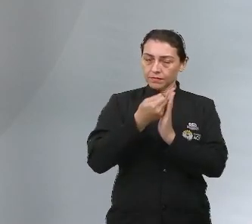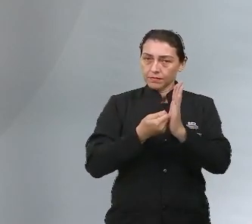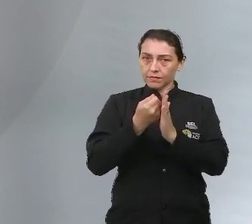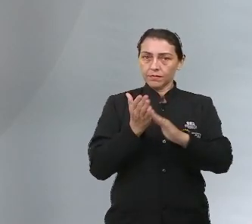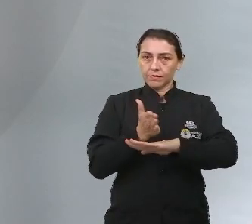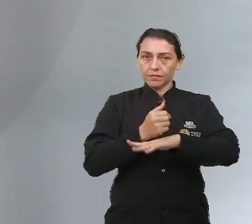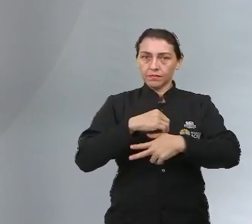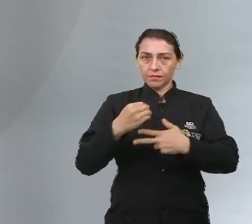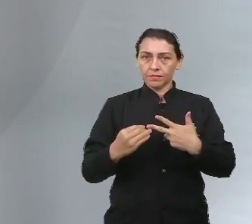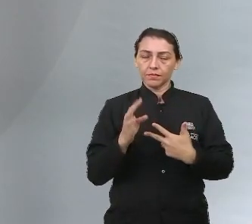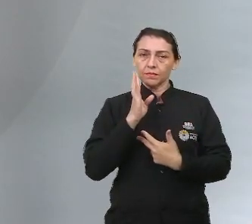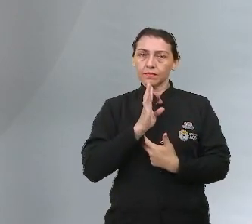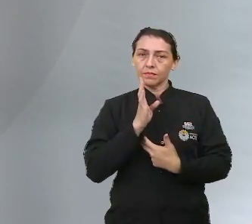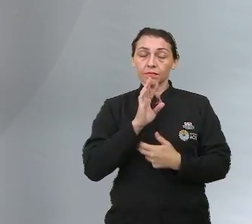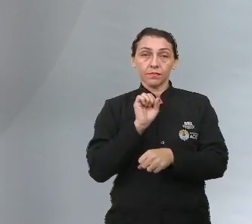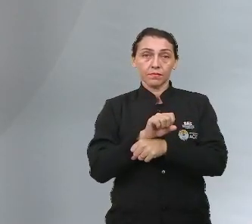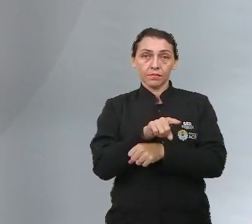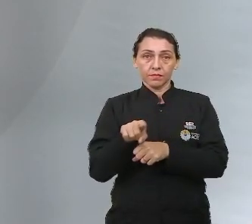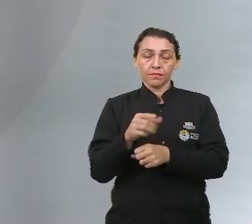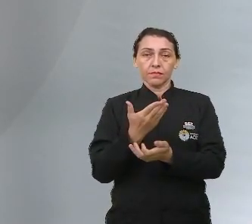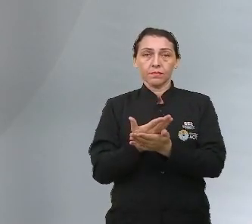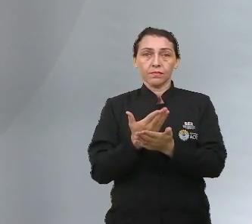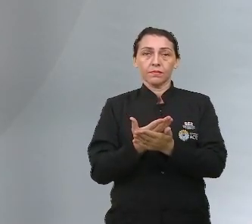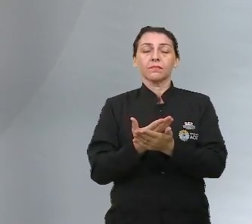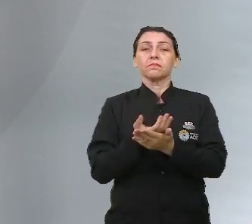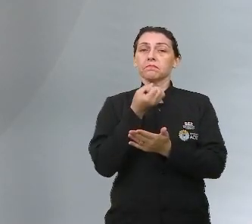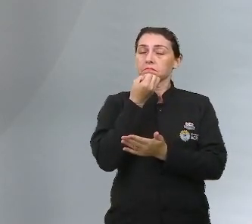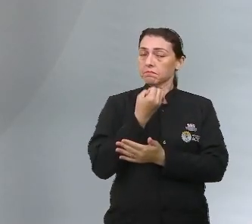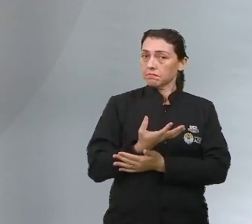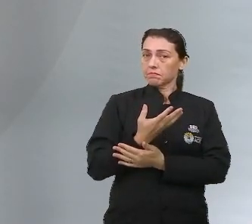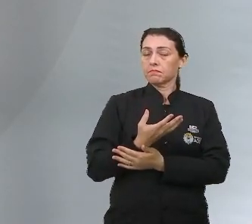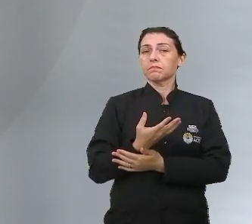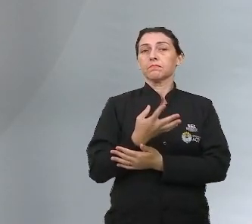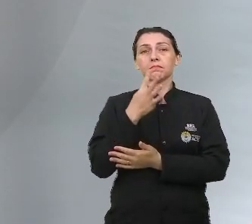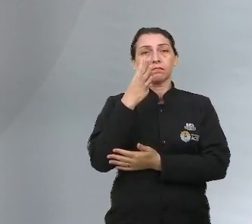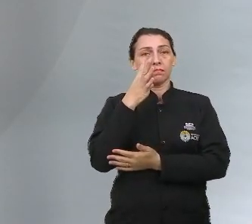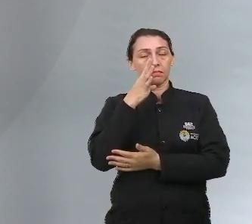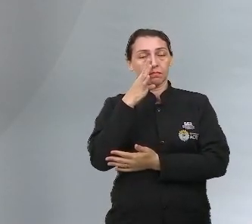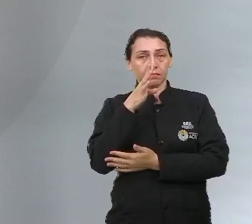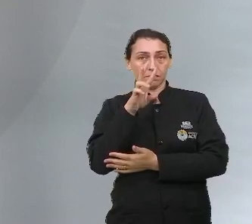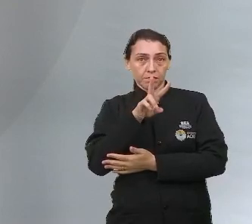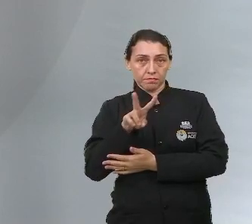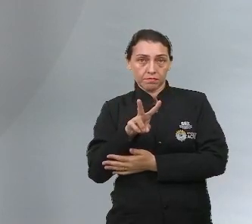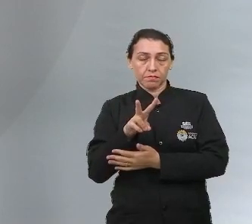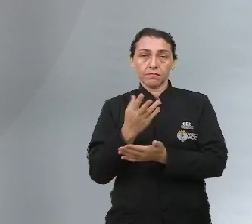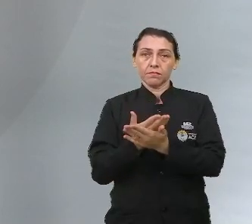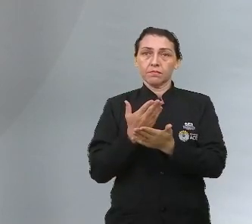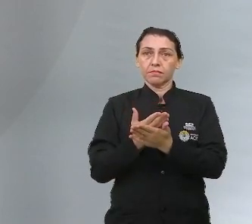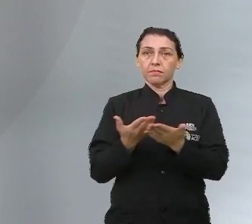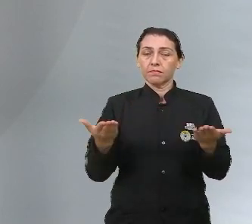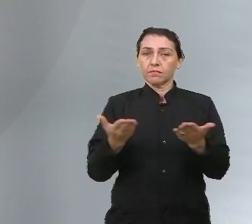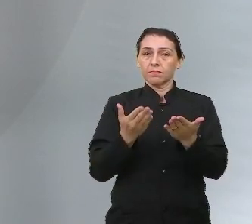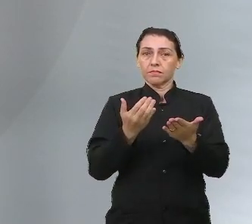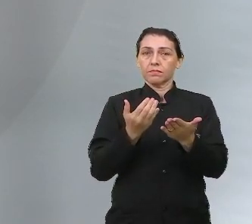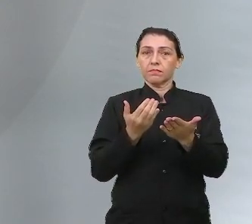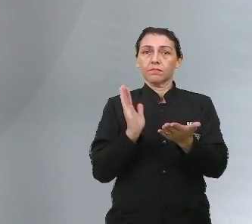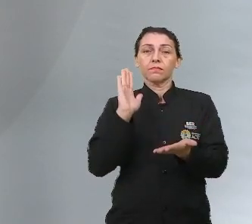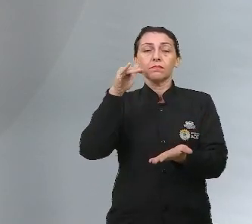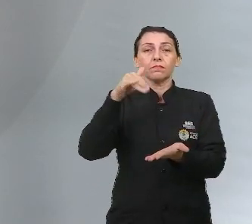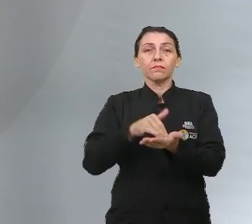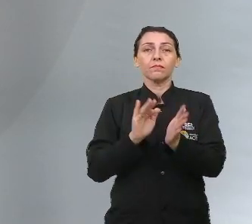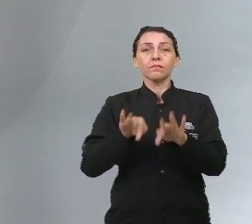do Pré-ENEM Legal. Espero que essa aula seja produtiva, então acompanhe comigo. Hoje nós vamos aprender sobre conclusão,